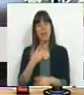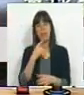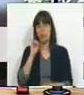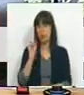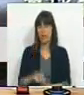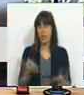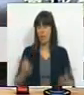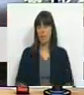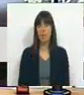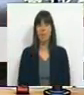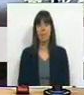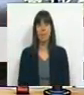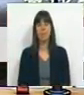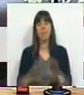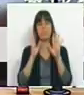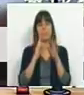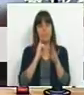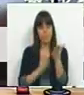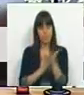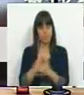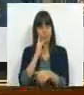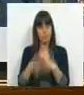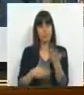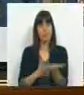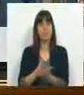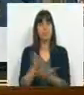muito rapidamente. Mas vamos seguir em frente.